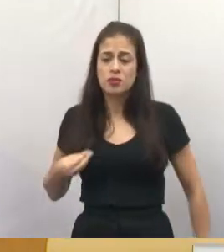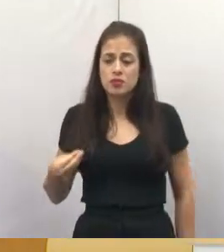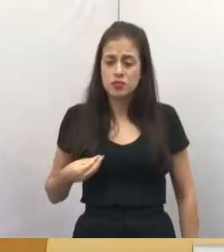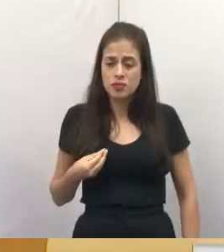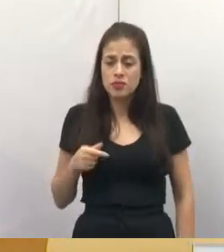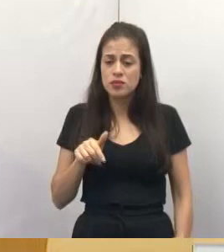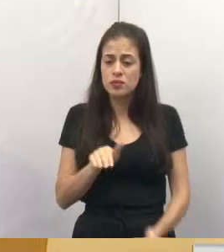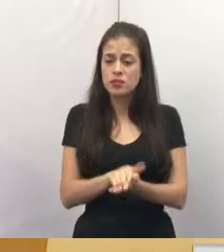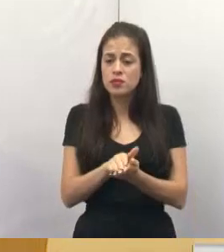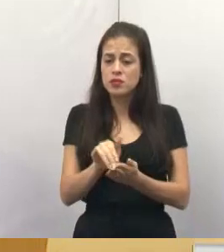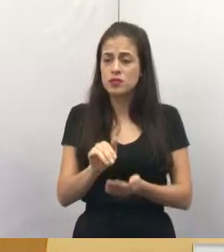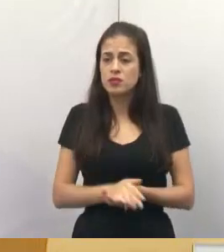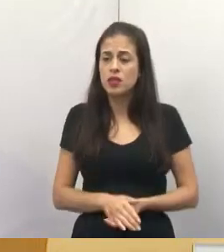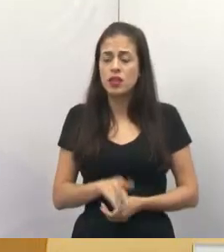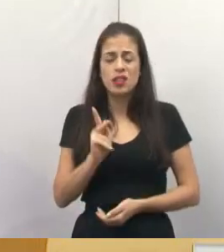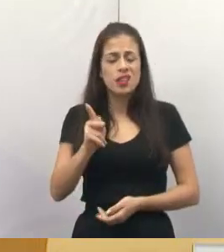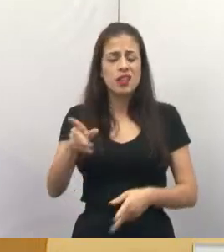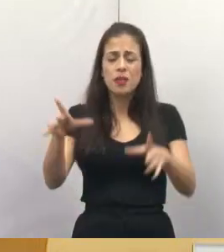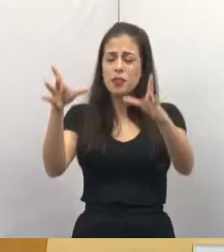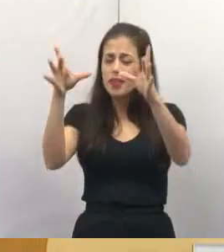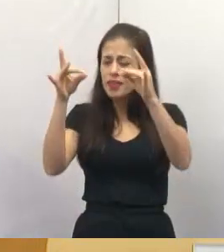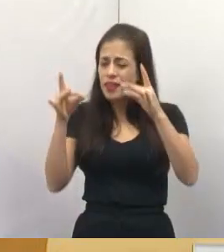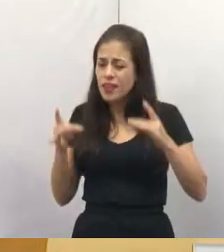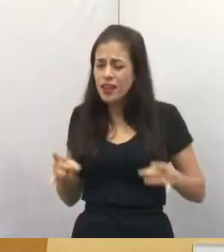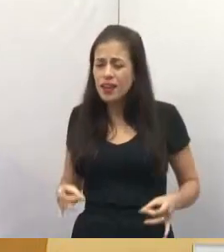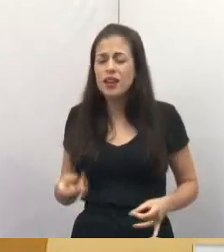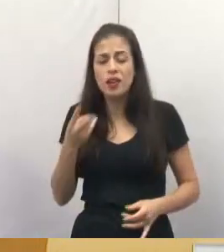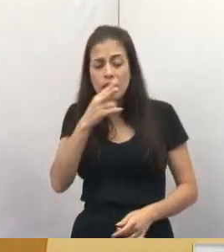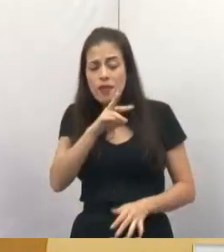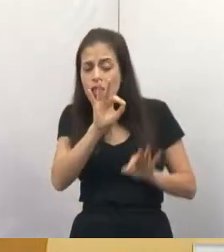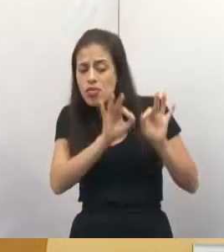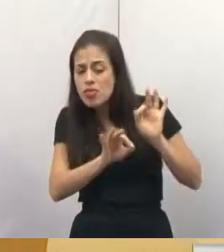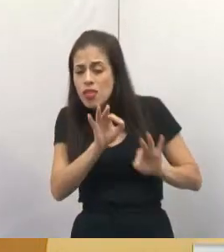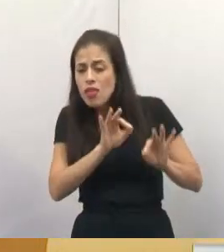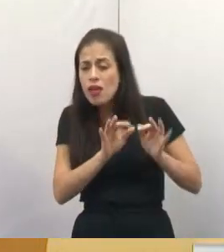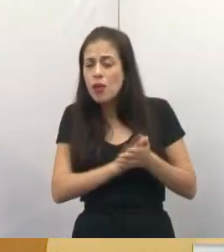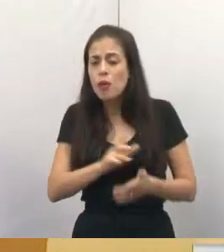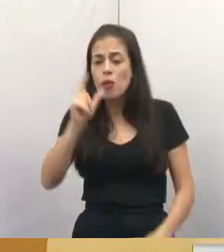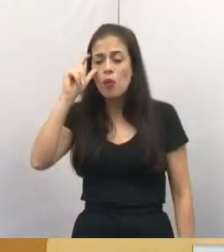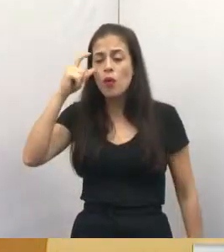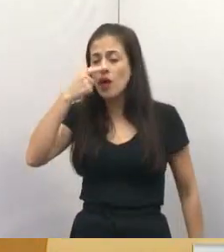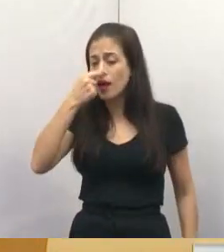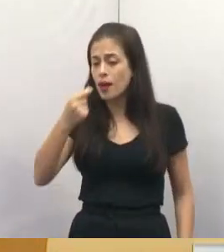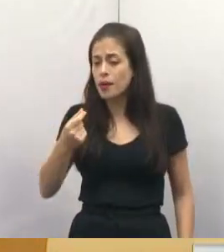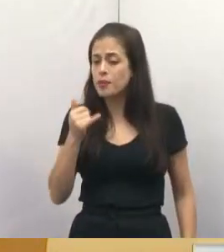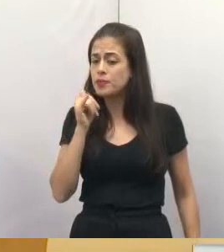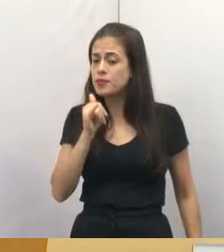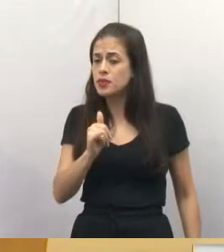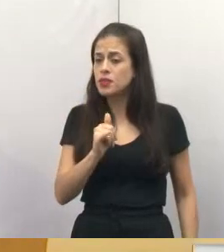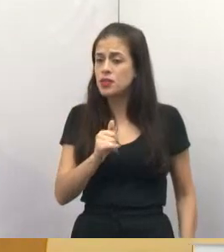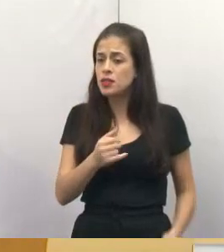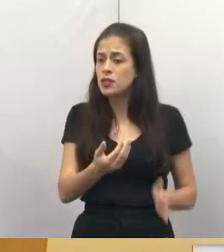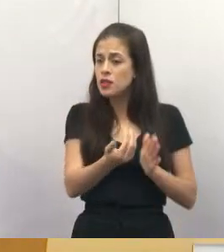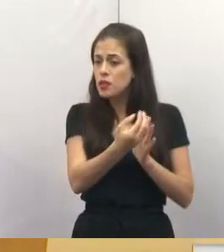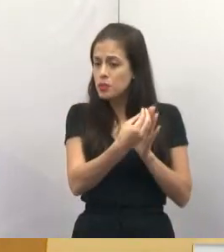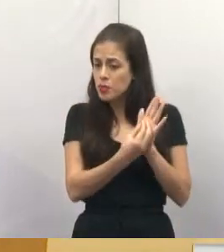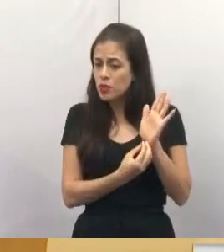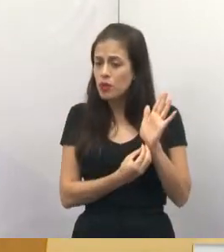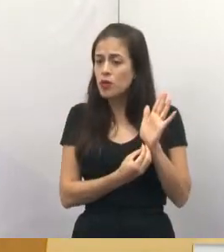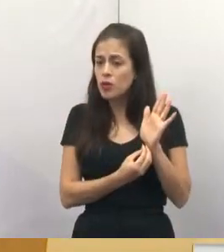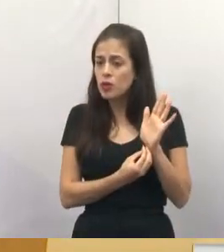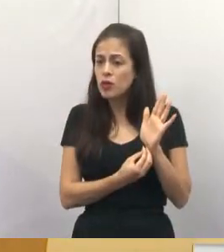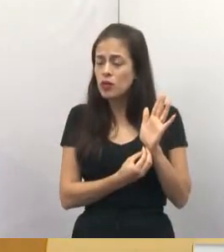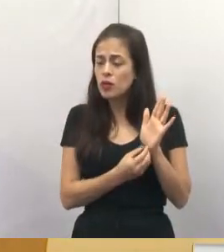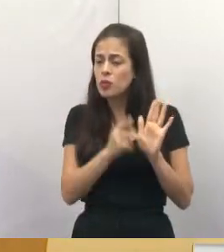E sempre detalhando e acompanhando a evolução jurídica. O Abner, ele disse que protocolou há anos atrás um